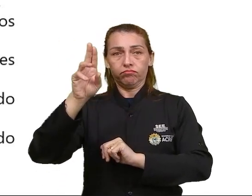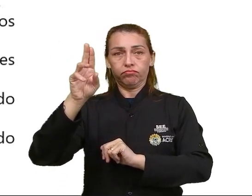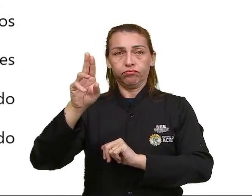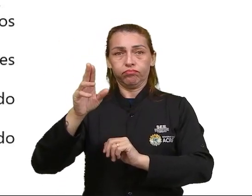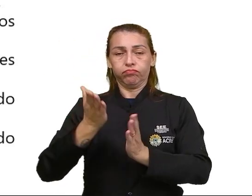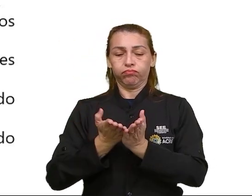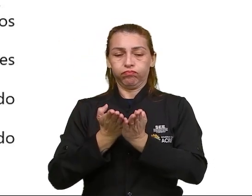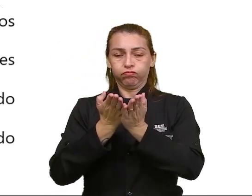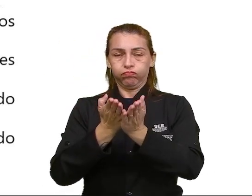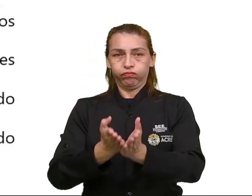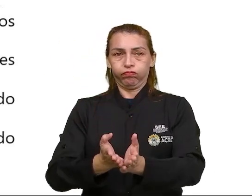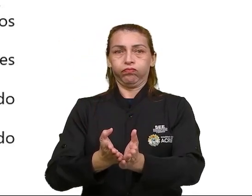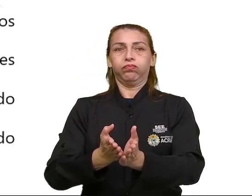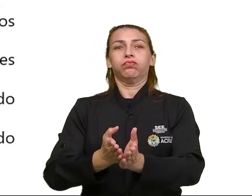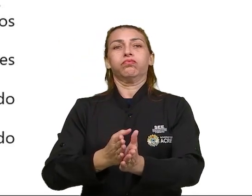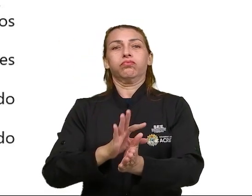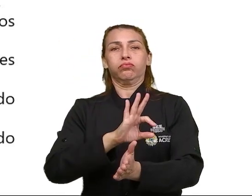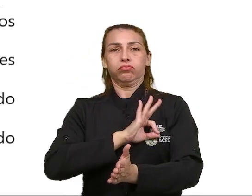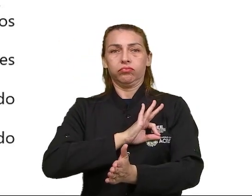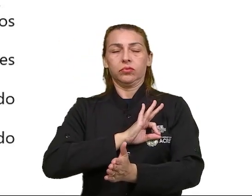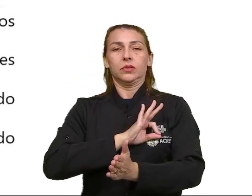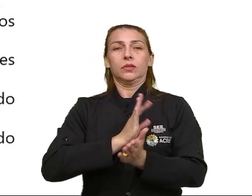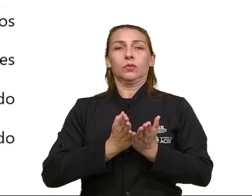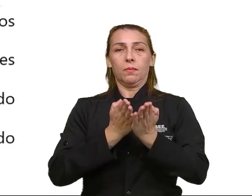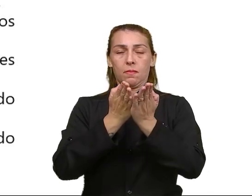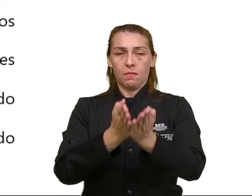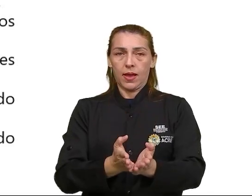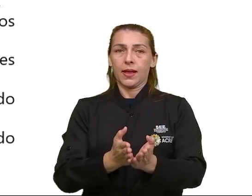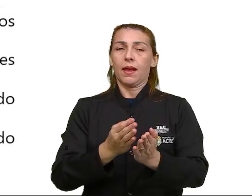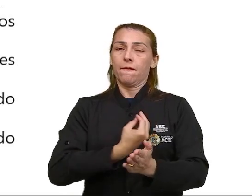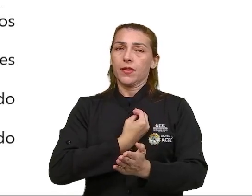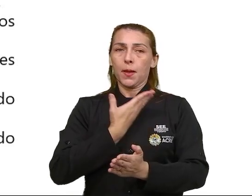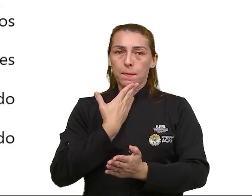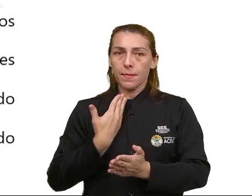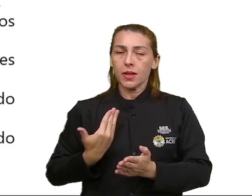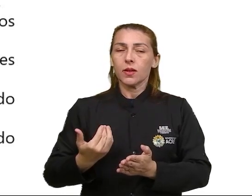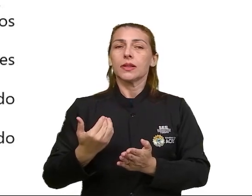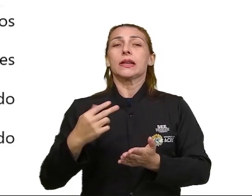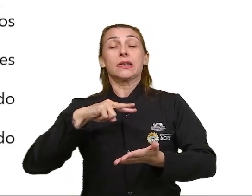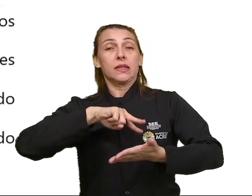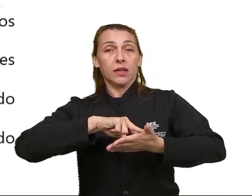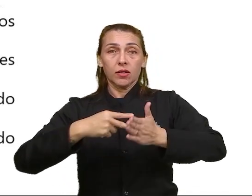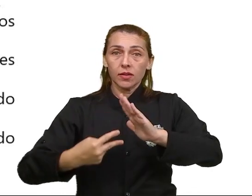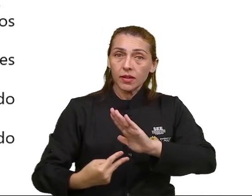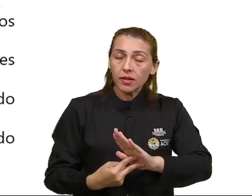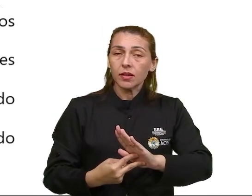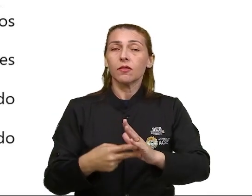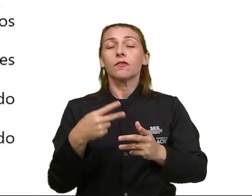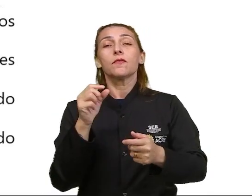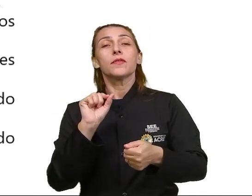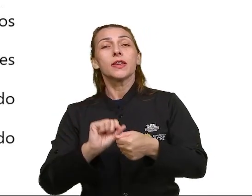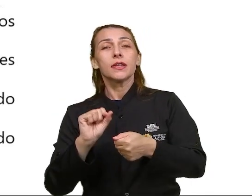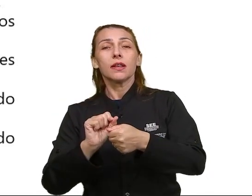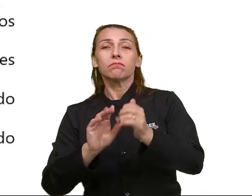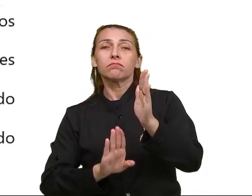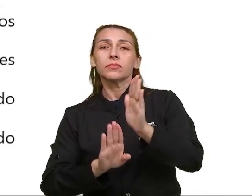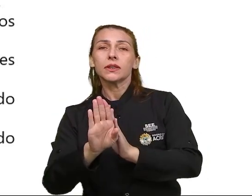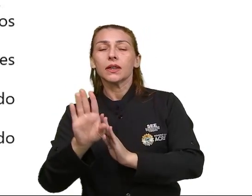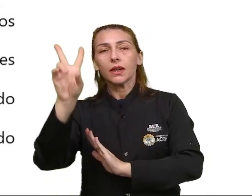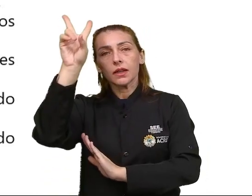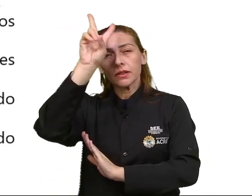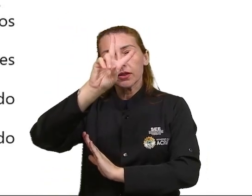agora respeitados, teriam suas condições de vida melhoradas significativamente. Sem dúvida, fizeram avançar a